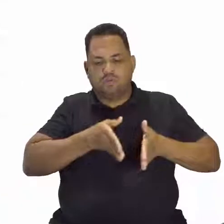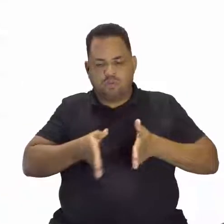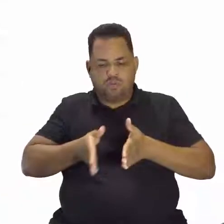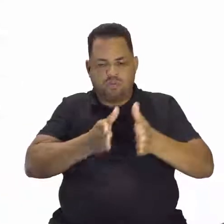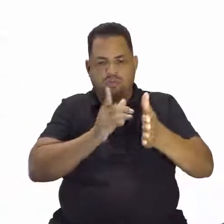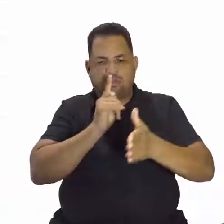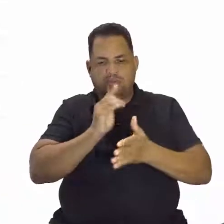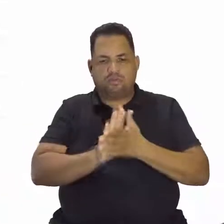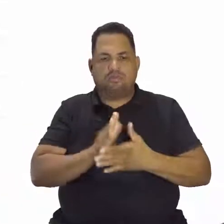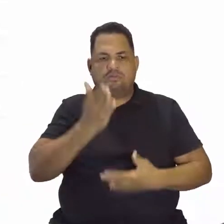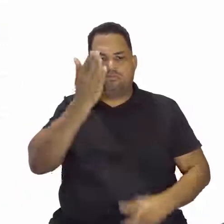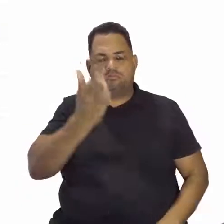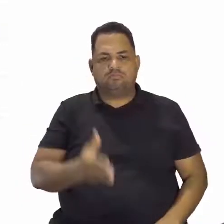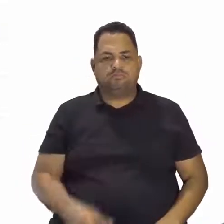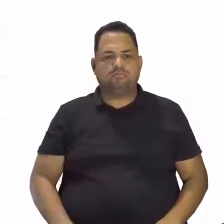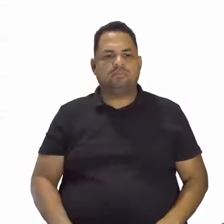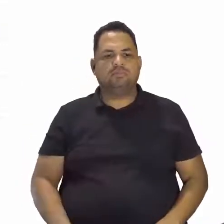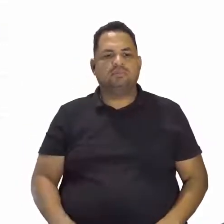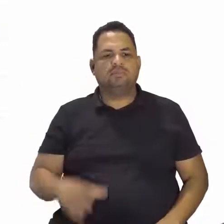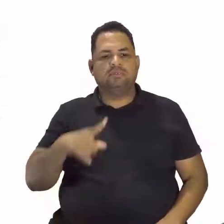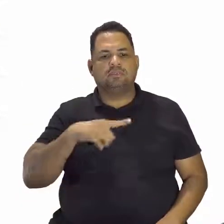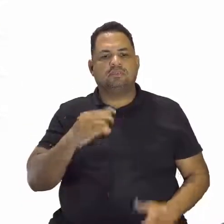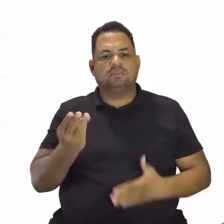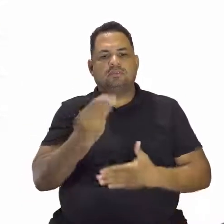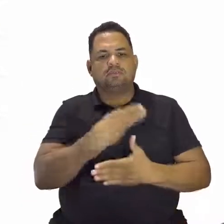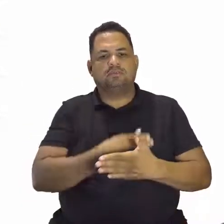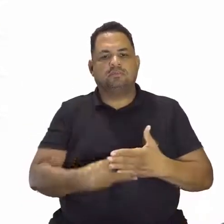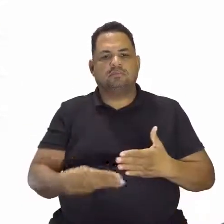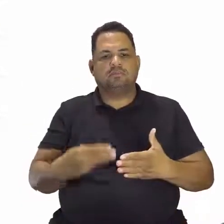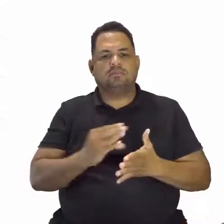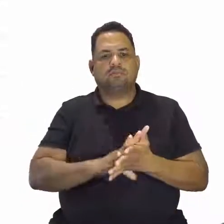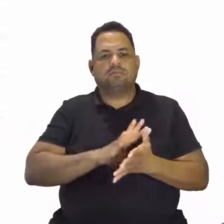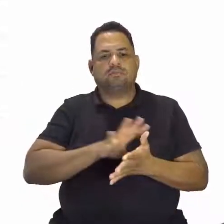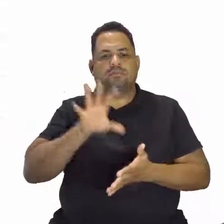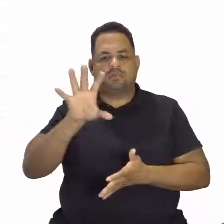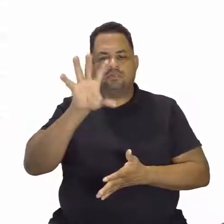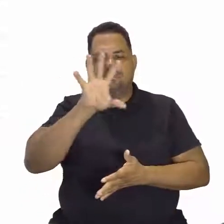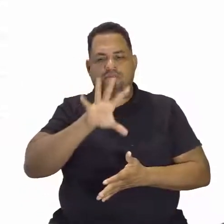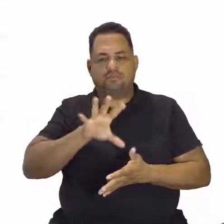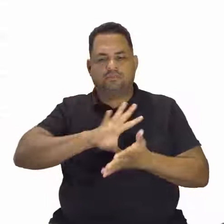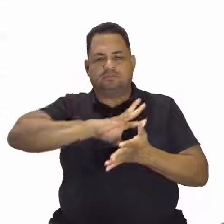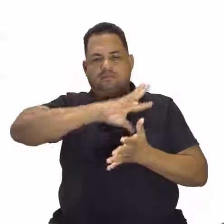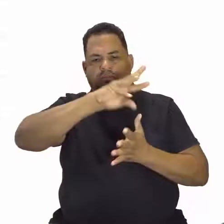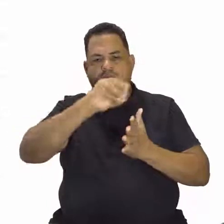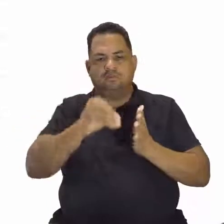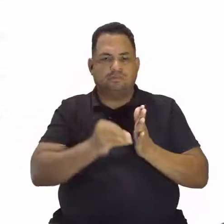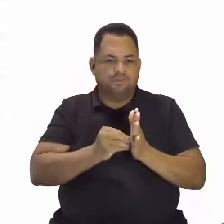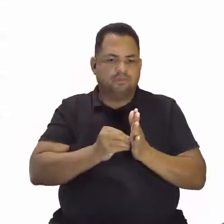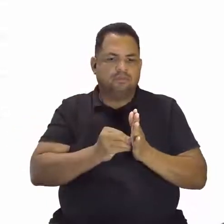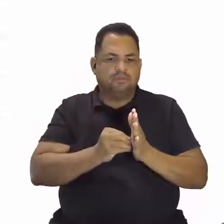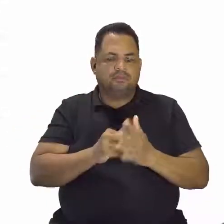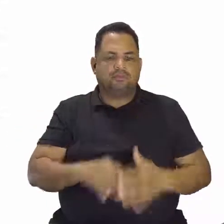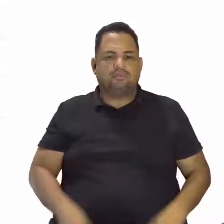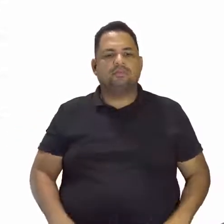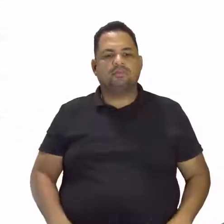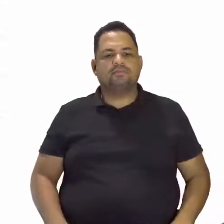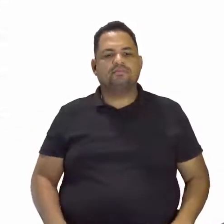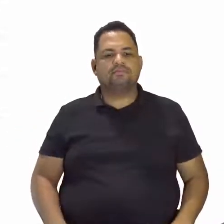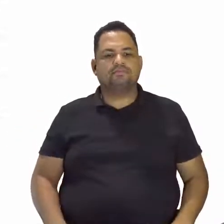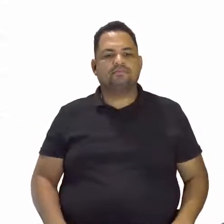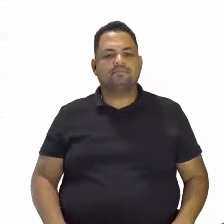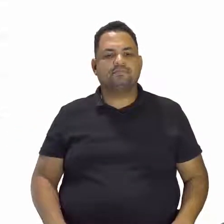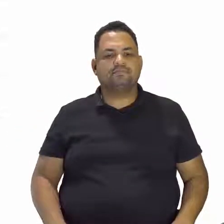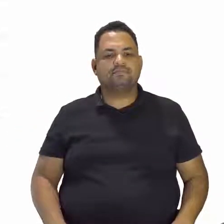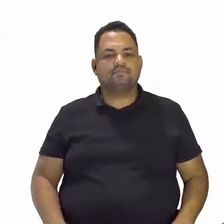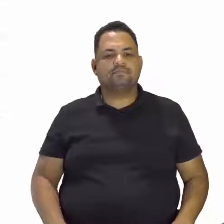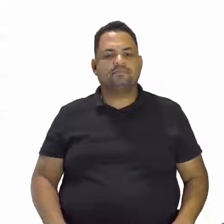né? E aqui é o mapa da região amazônica, né? Como que é uma área extensa, a Amazônia brasileira aqui, e